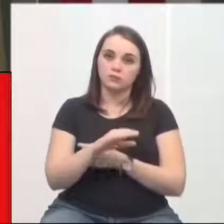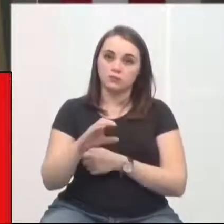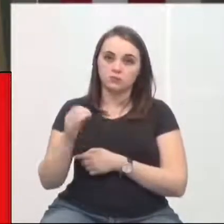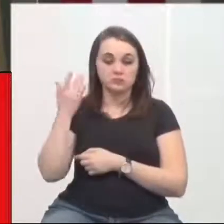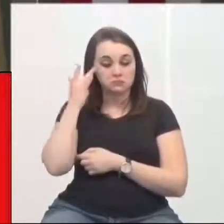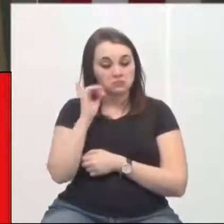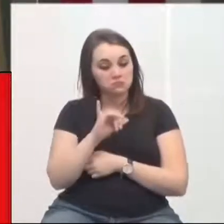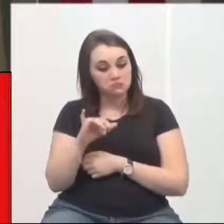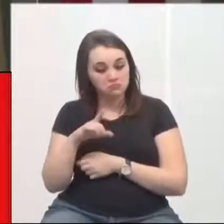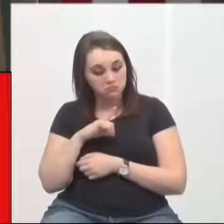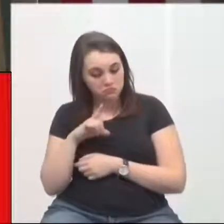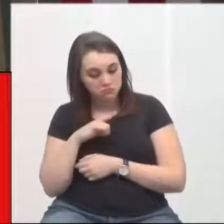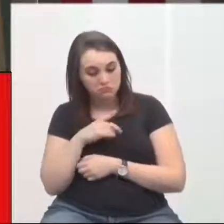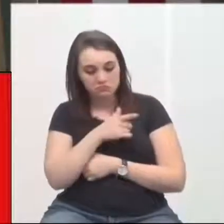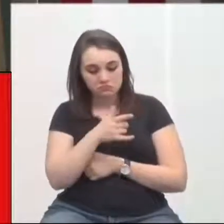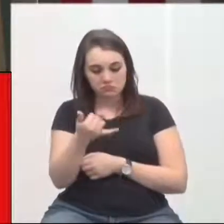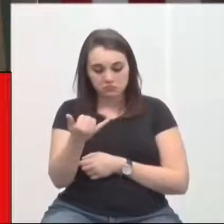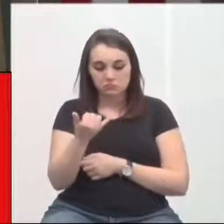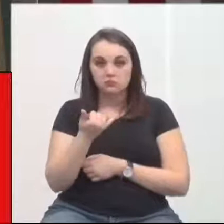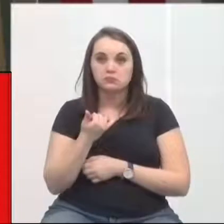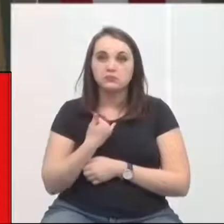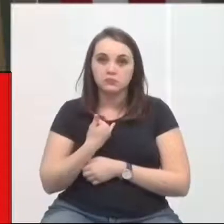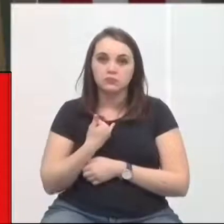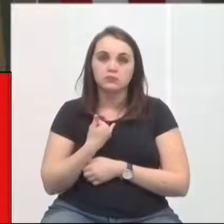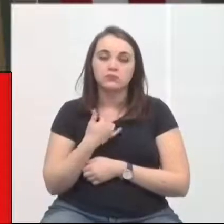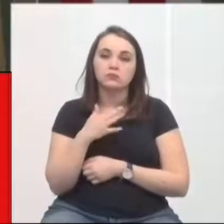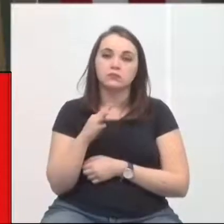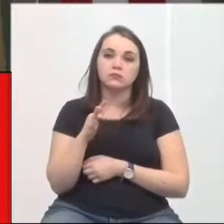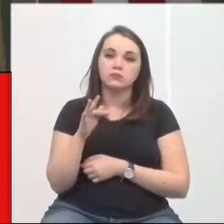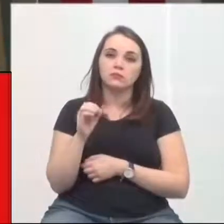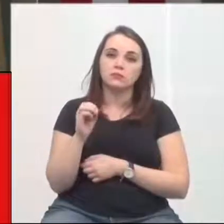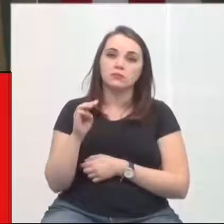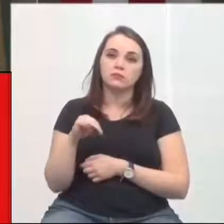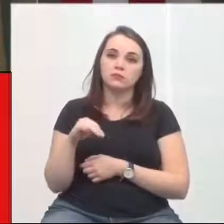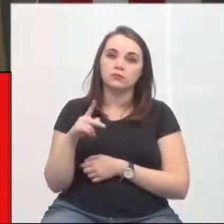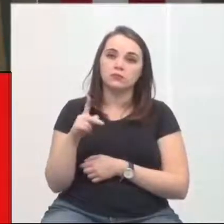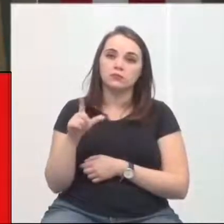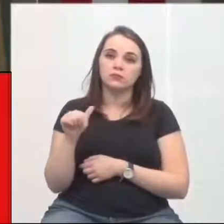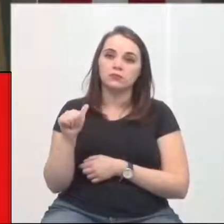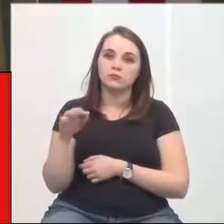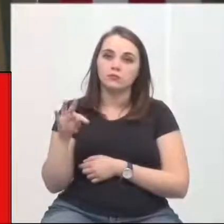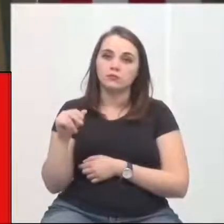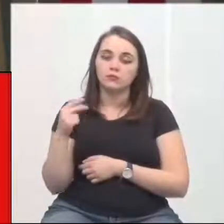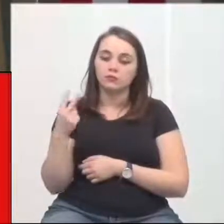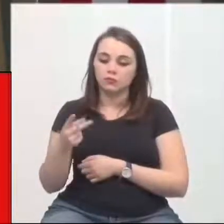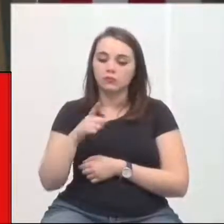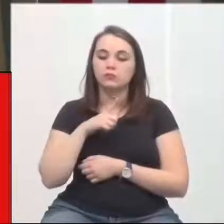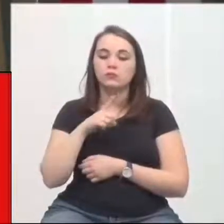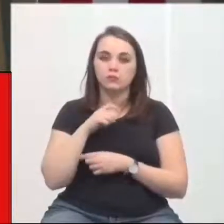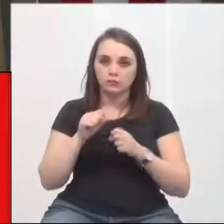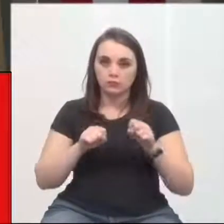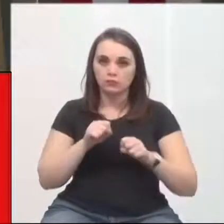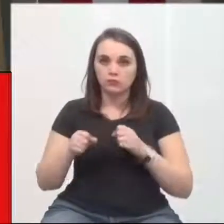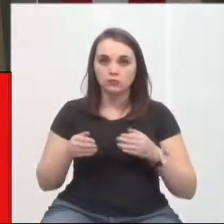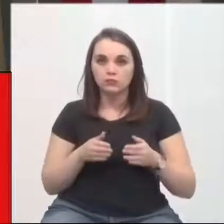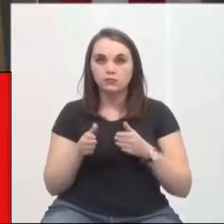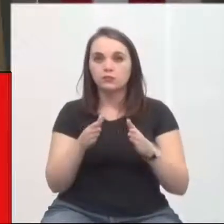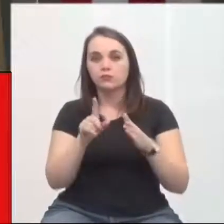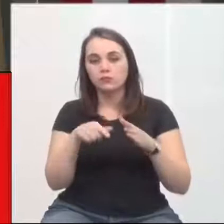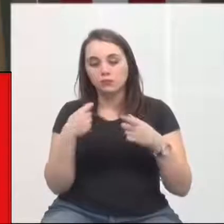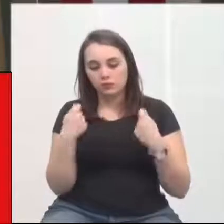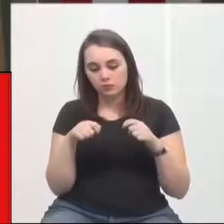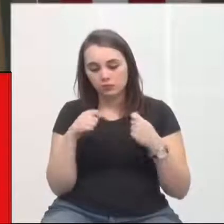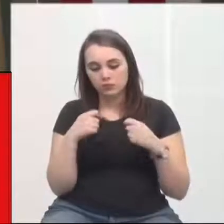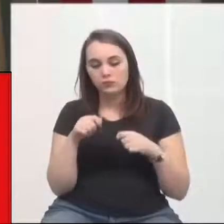contempla, a informação que eu tinha que o Fonplata 2 poderia contemplar a ciclovia, que é uma necessidade. Eu sei